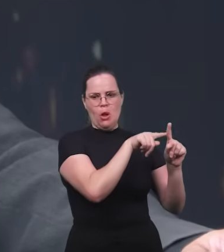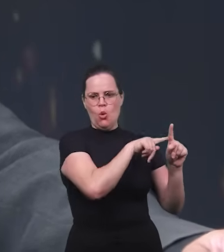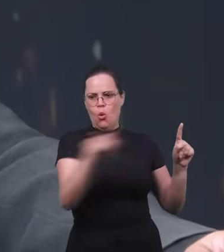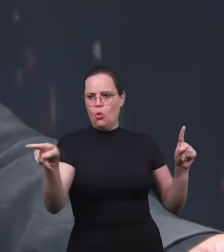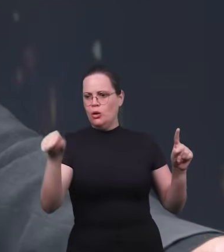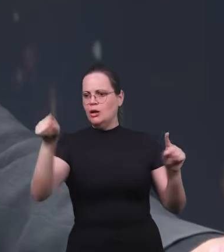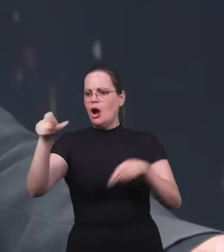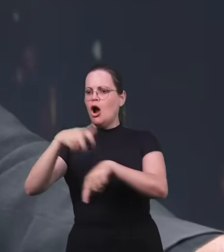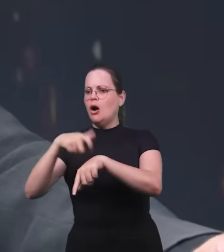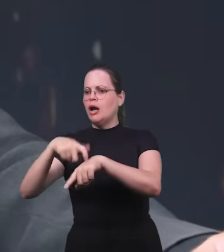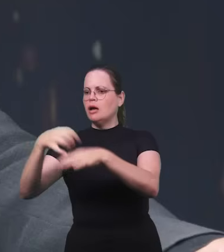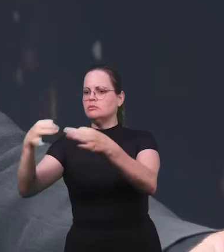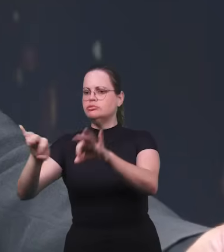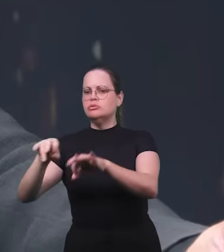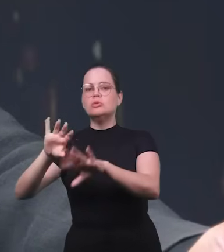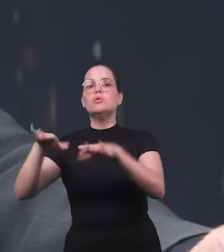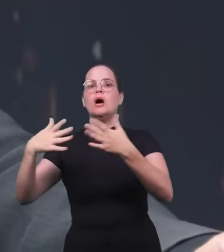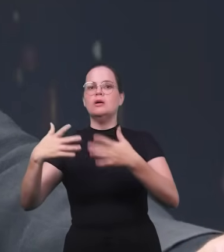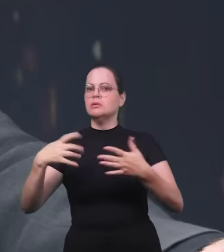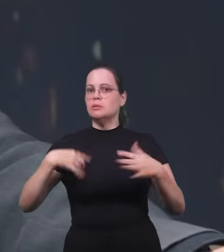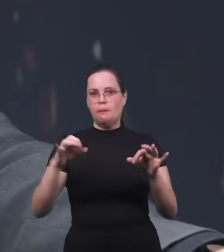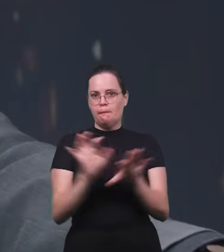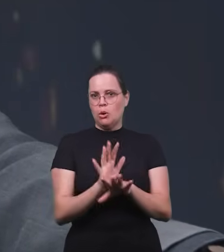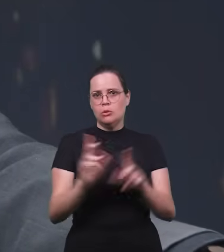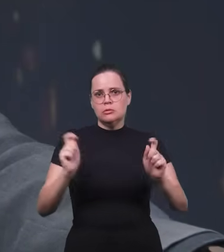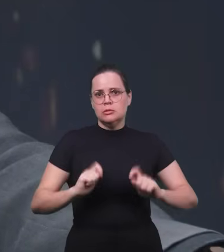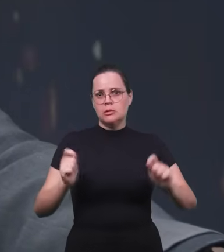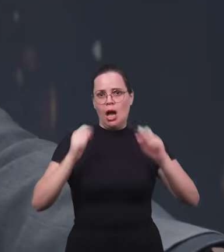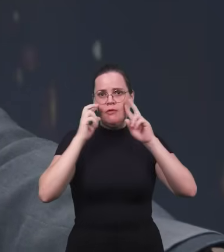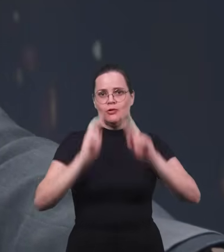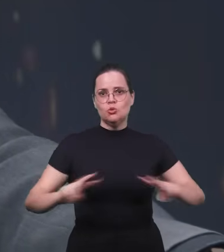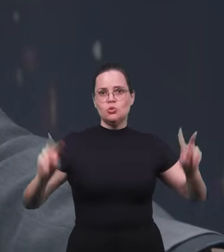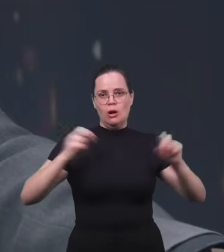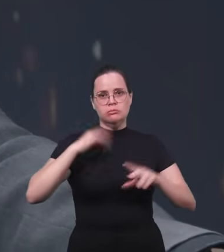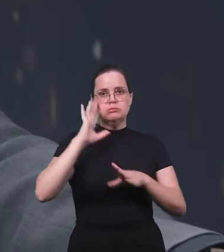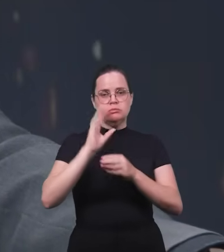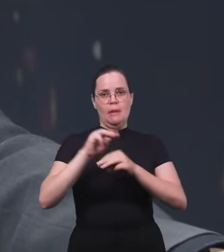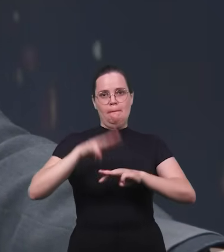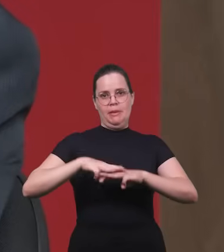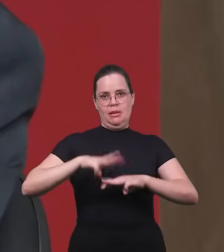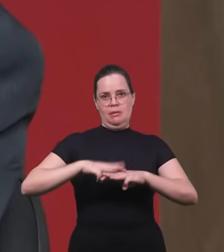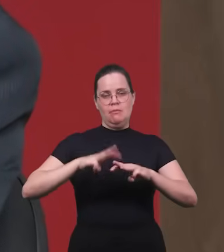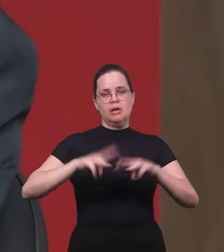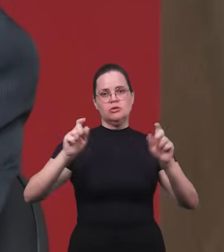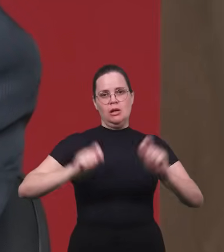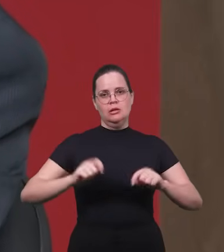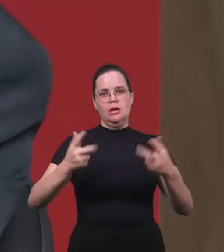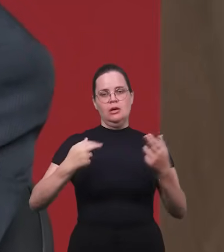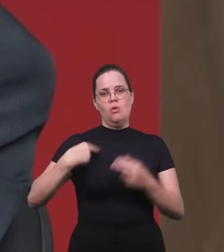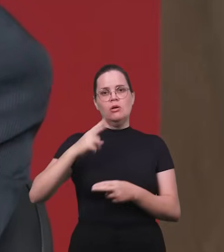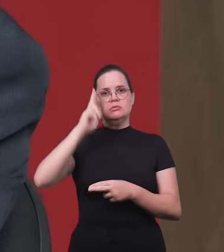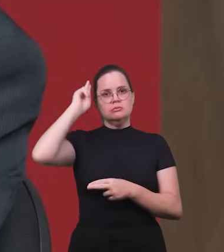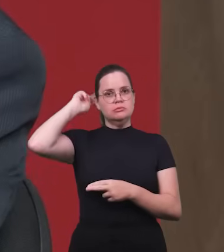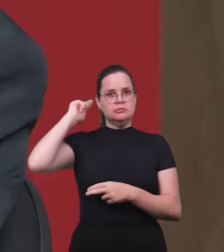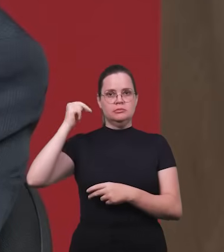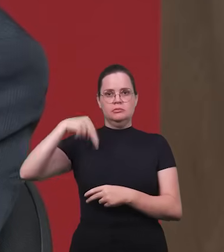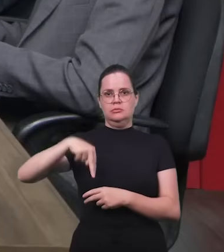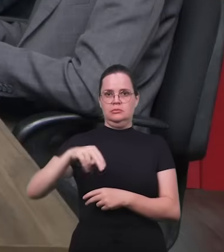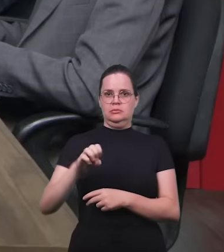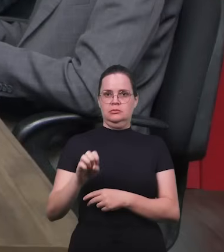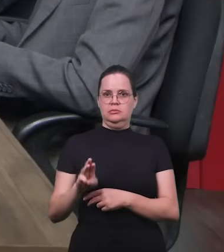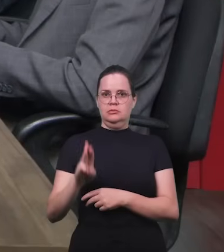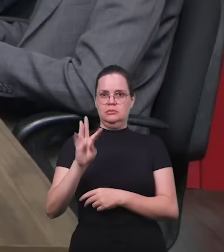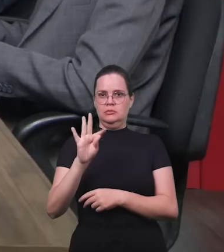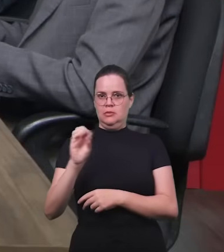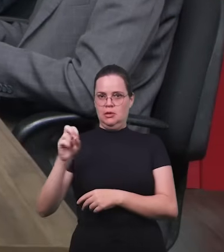lá, tal horário e pronto. E isso é bem definido. Muito bom, né? Então aqui são alguns aspectos que foram trazidos